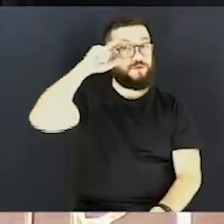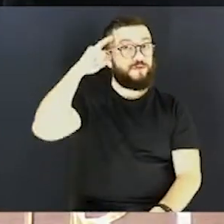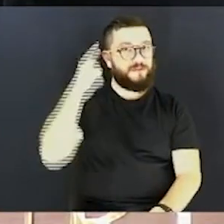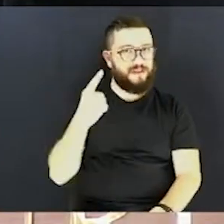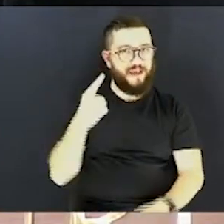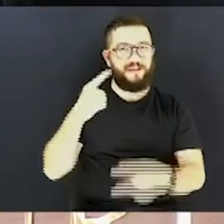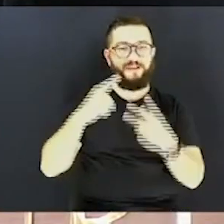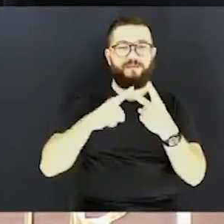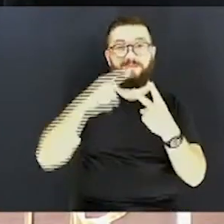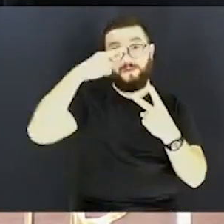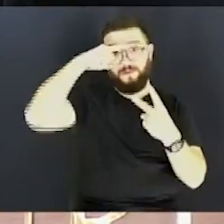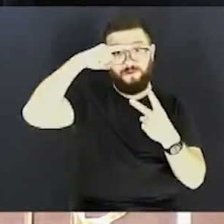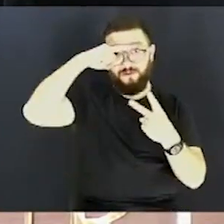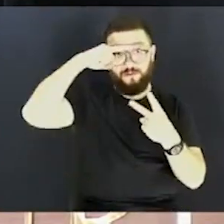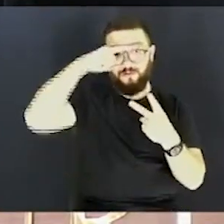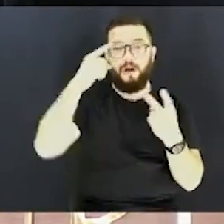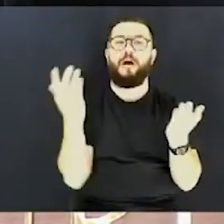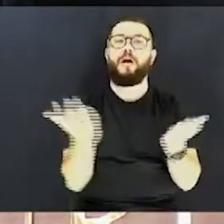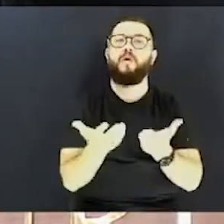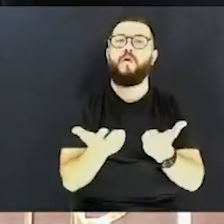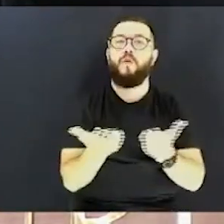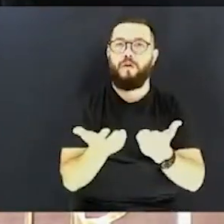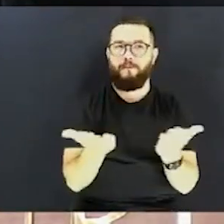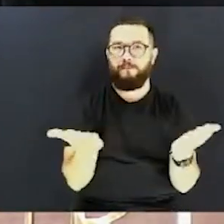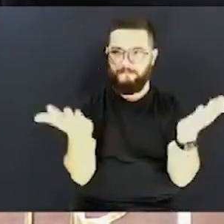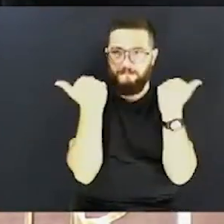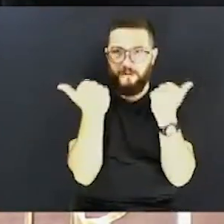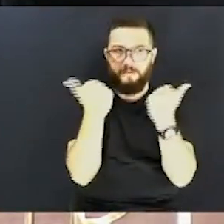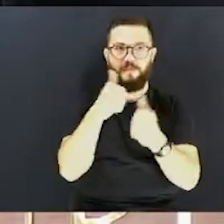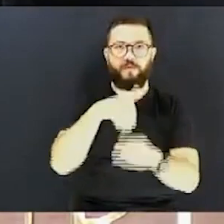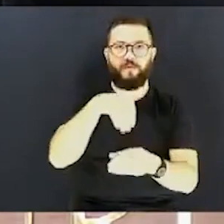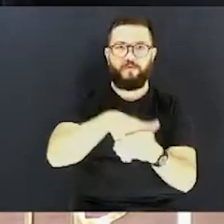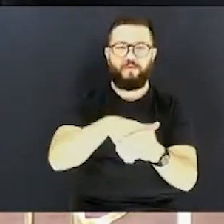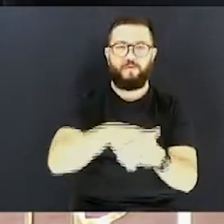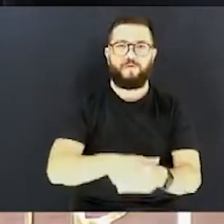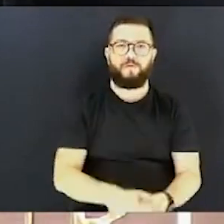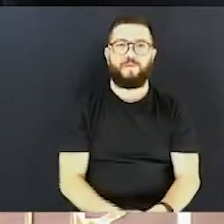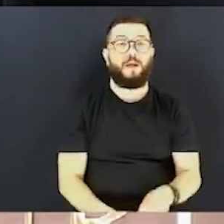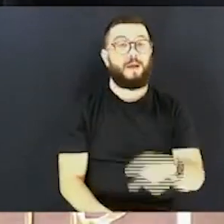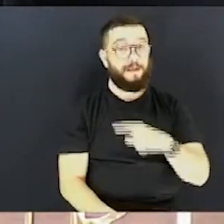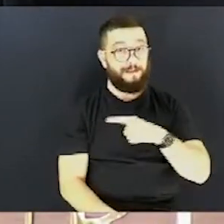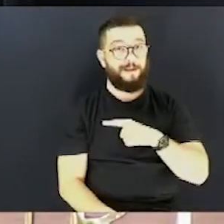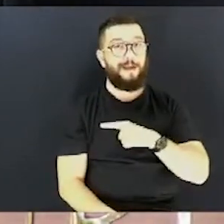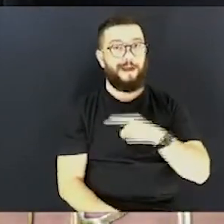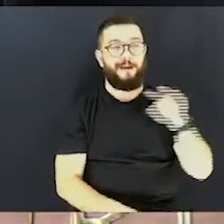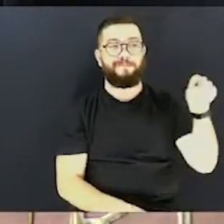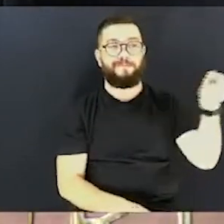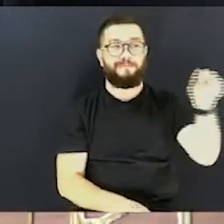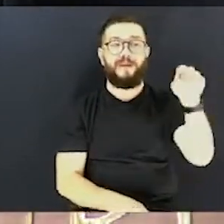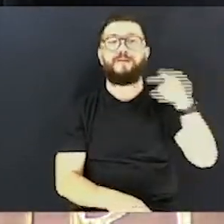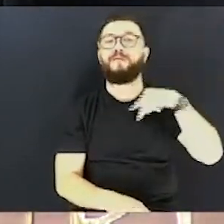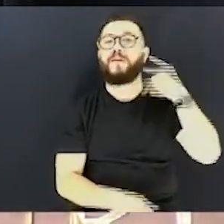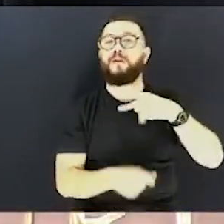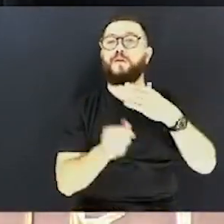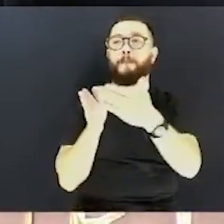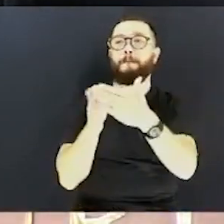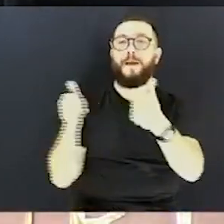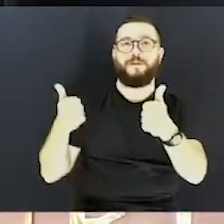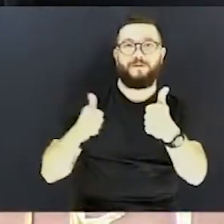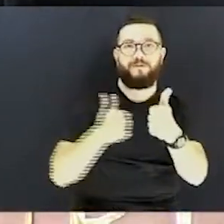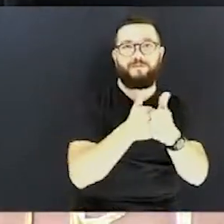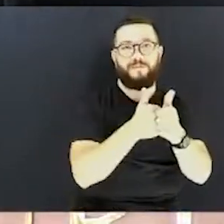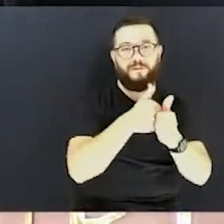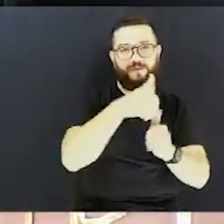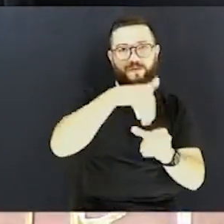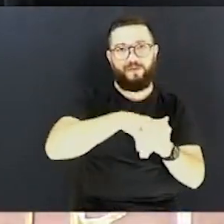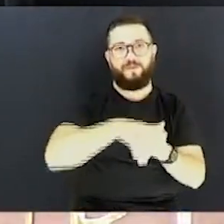passamos ao processo de votação, abrindo com os encaminhamentos de voto. Primeiro vereador inscrito para discutir, para encaminhar,